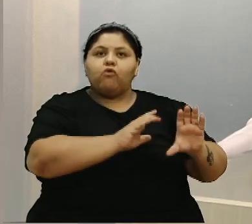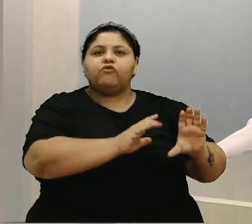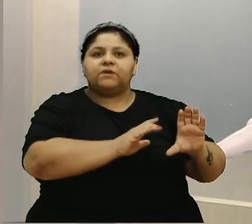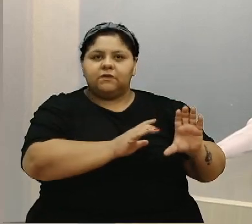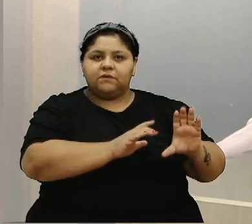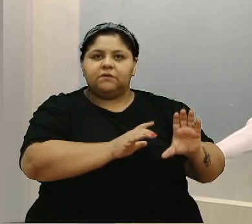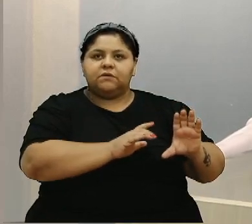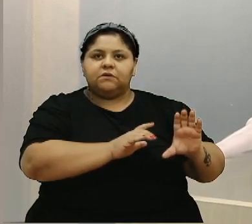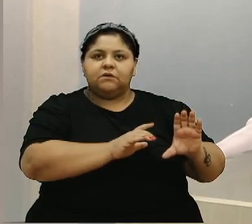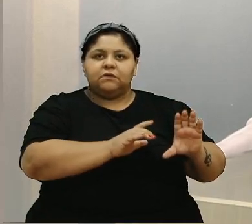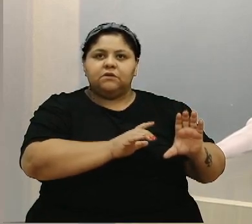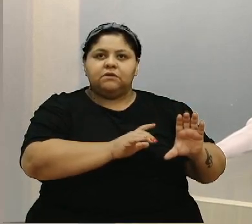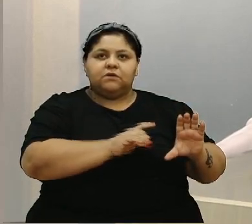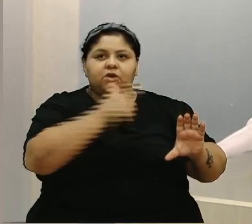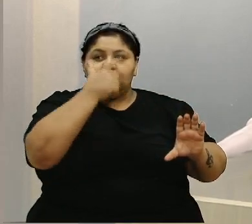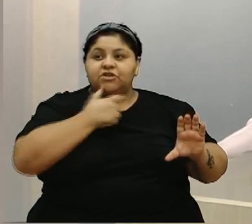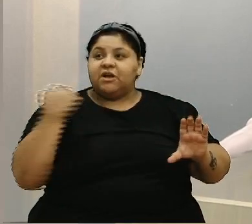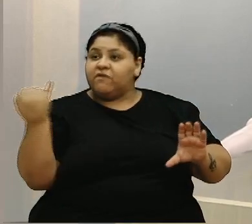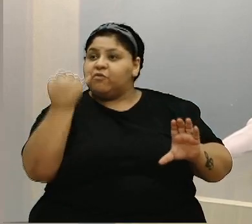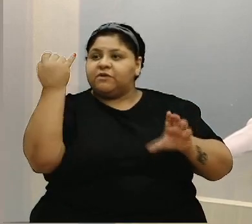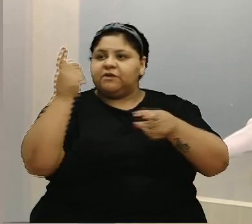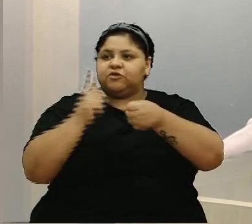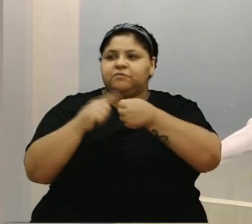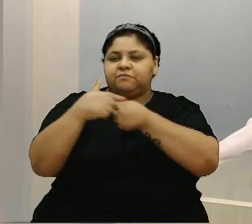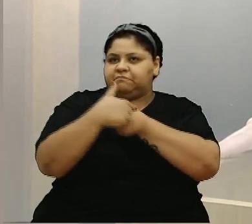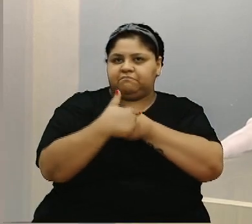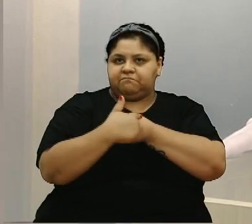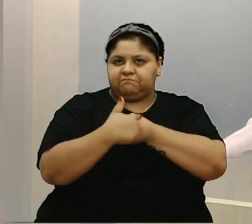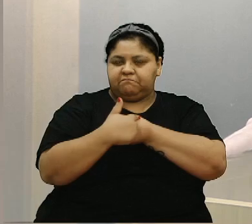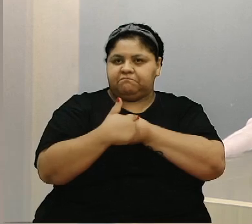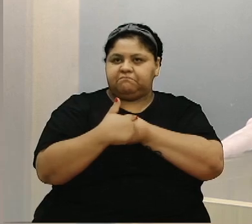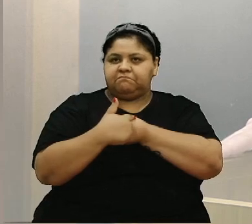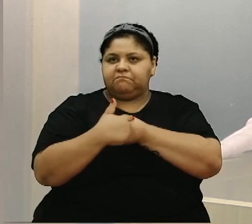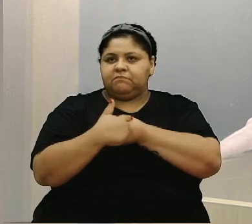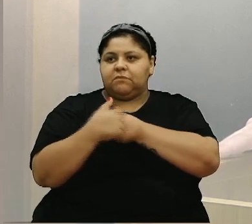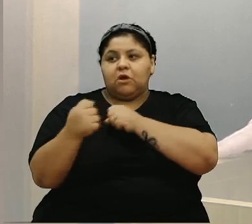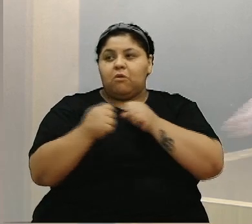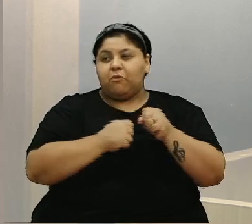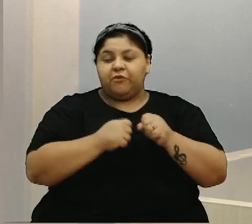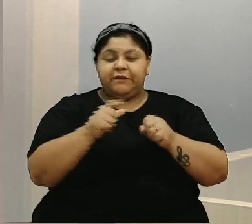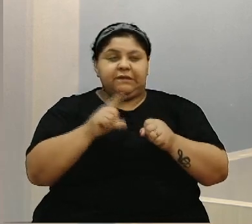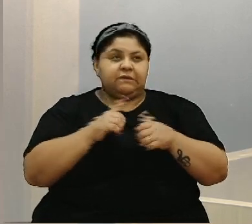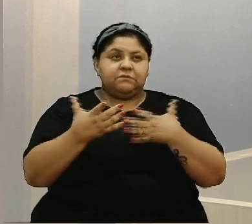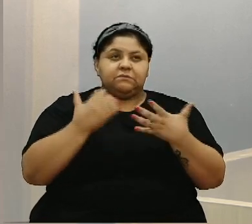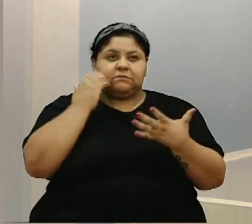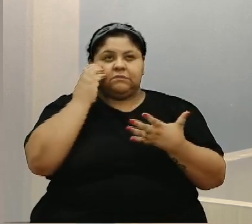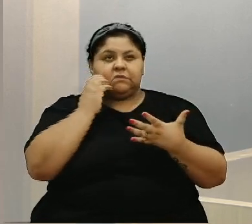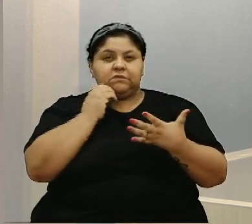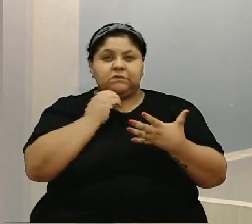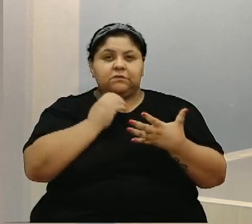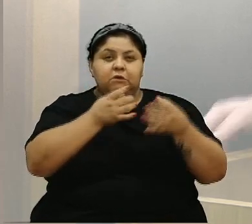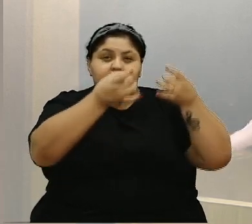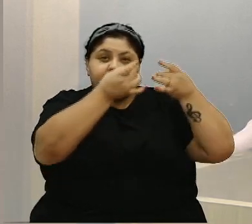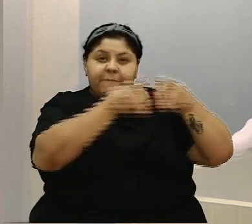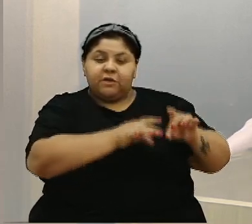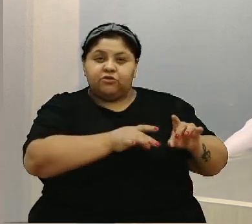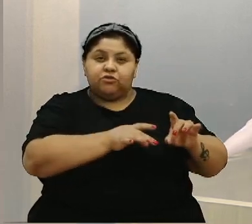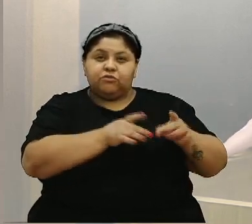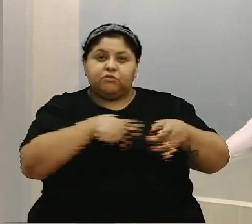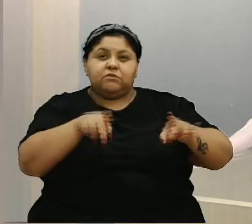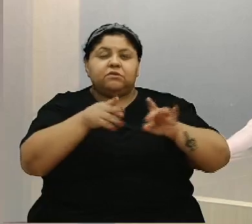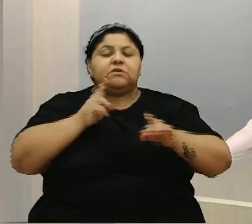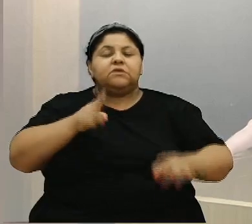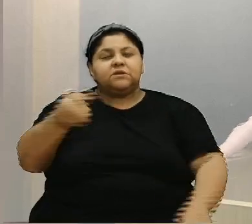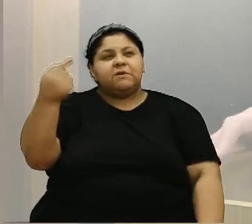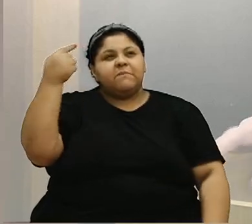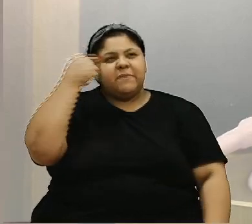interesse público da cidade não eram importantes os projetos ou poderiam causar algum dano à população. Então, sempre pensando no